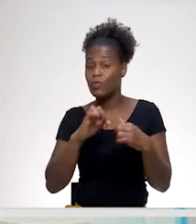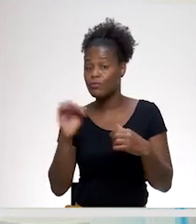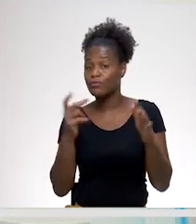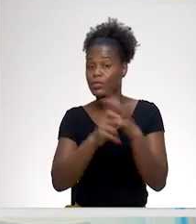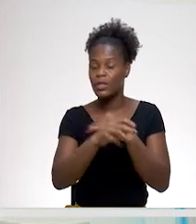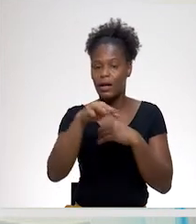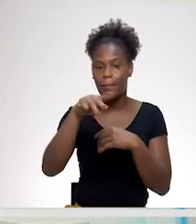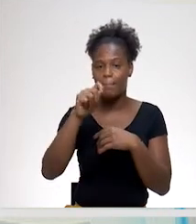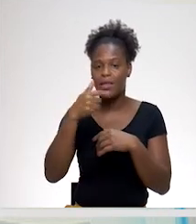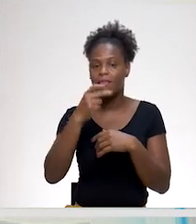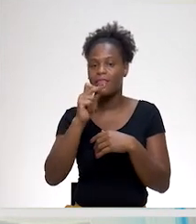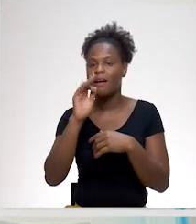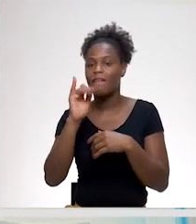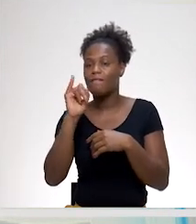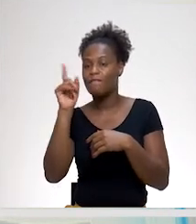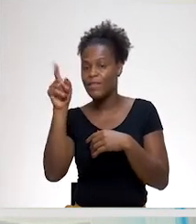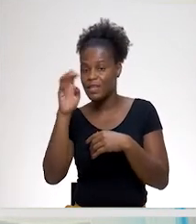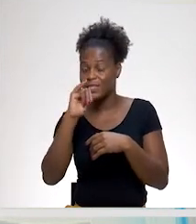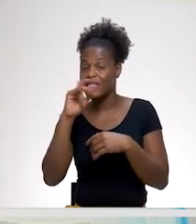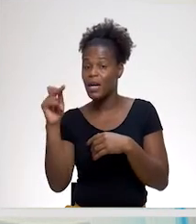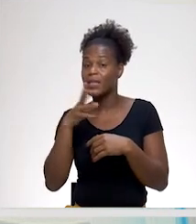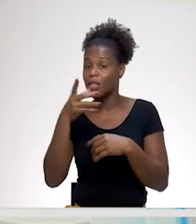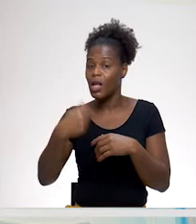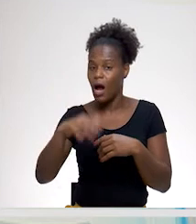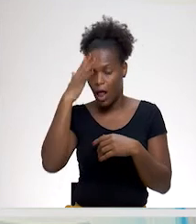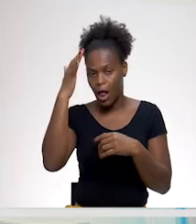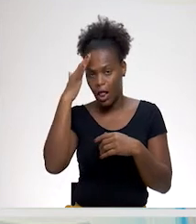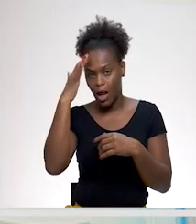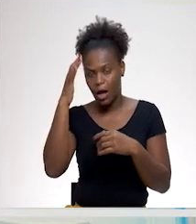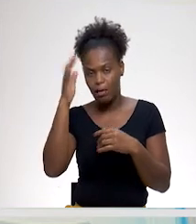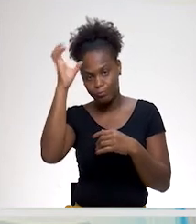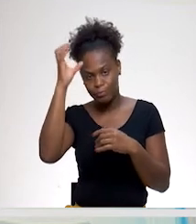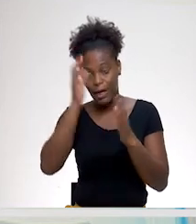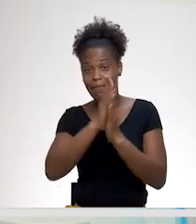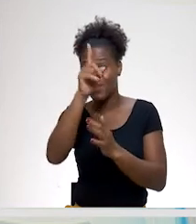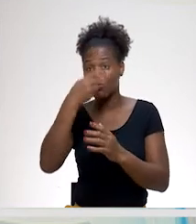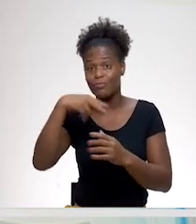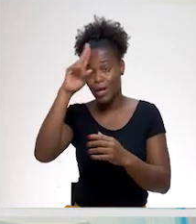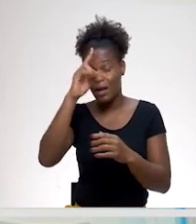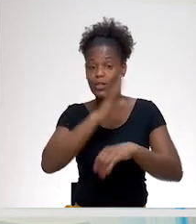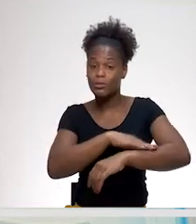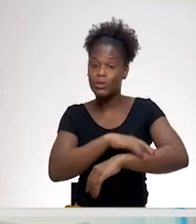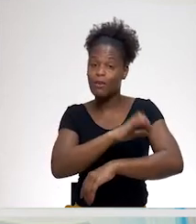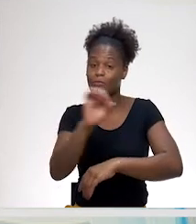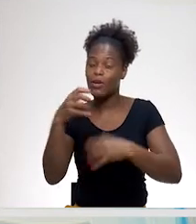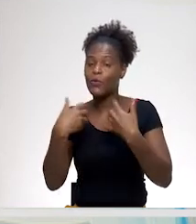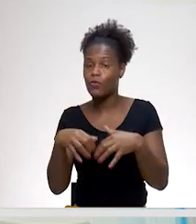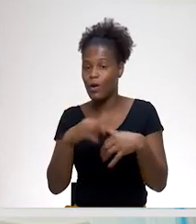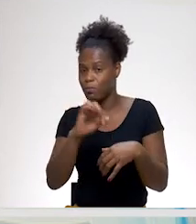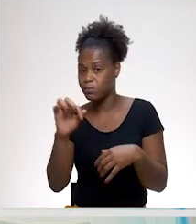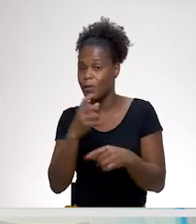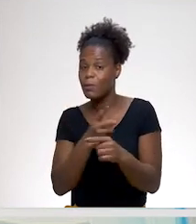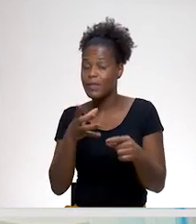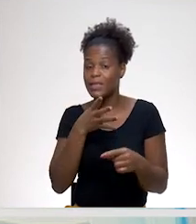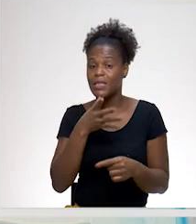a metafísica. Ele supõe a existência de um gênio maligno, de um Deus enganador, autor da sua